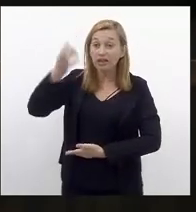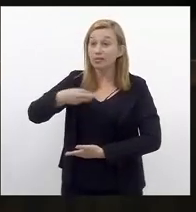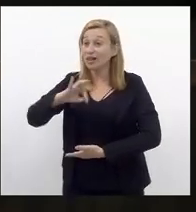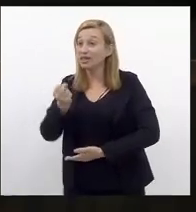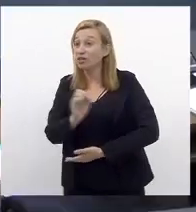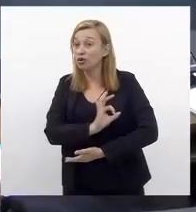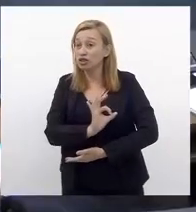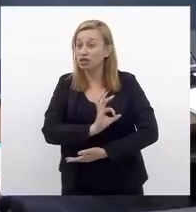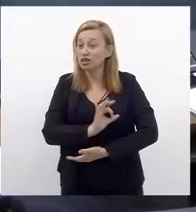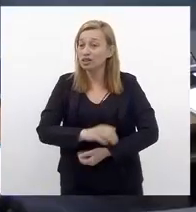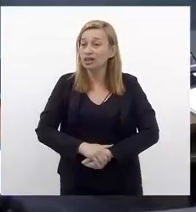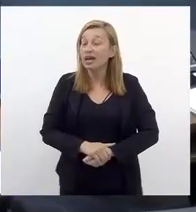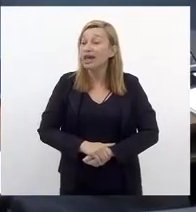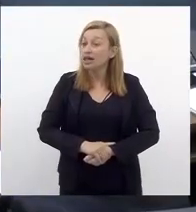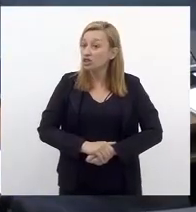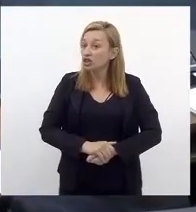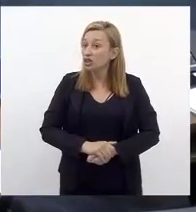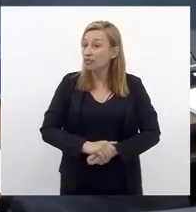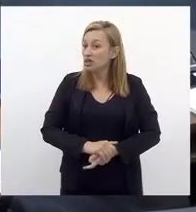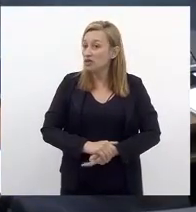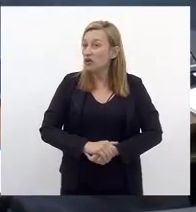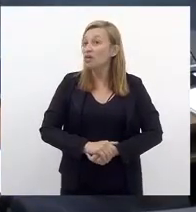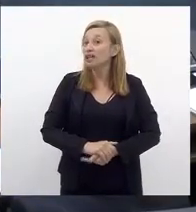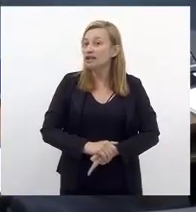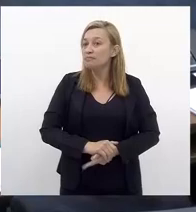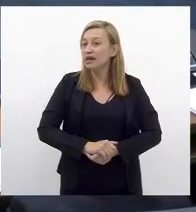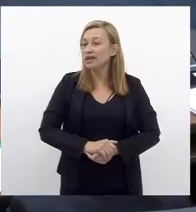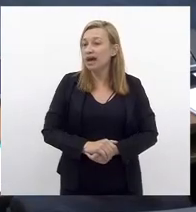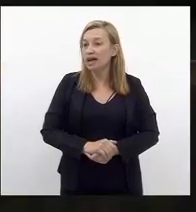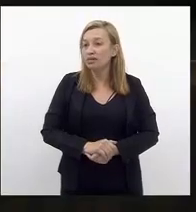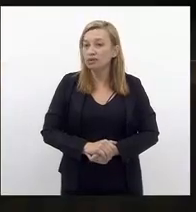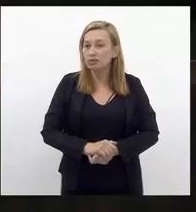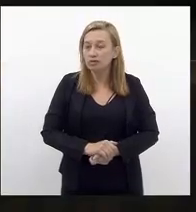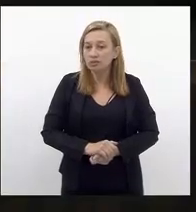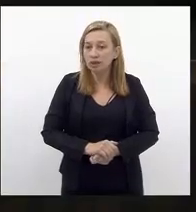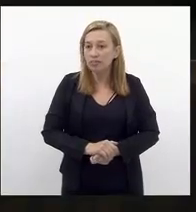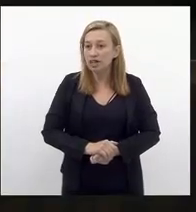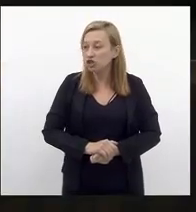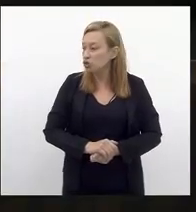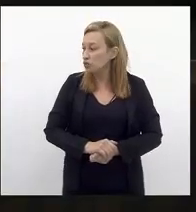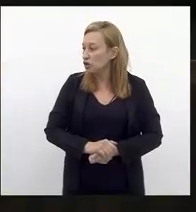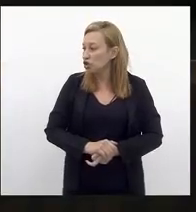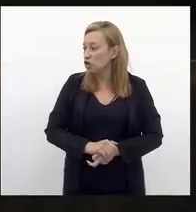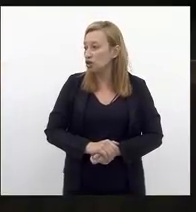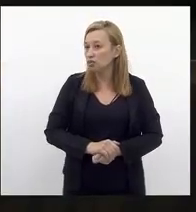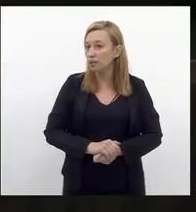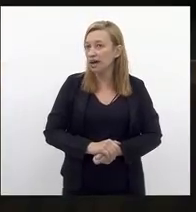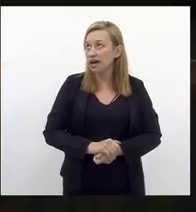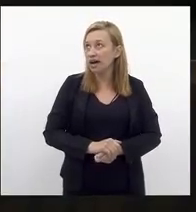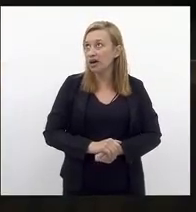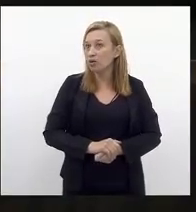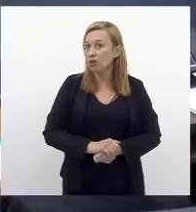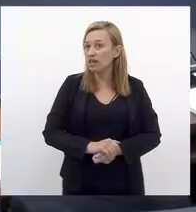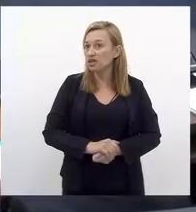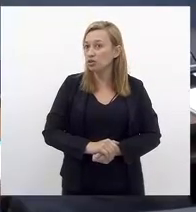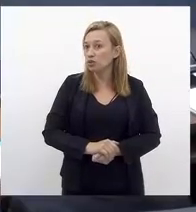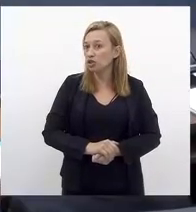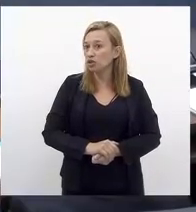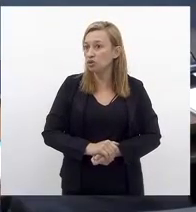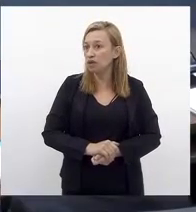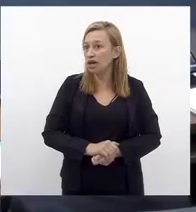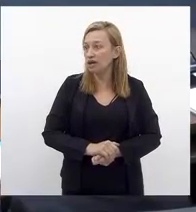presidência Também Quero declarar meu presidente eu usei da a compilação tá